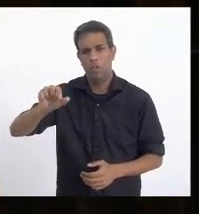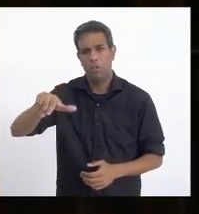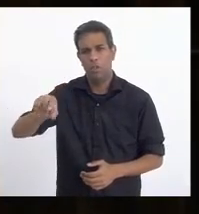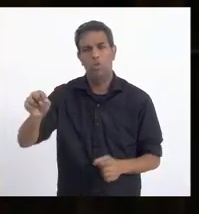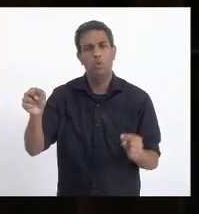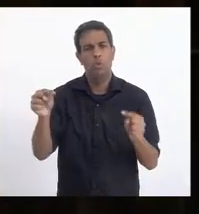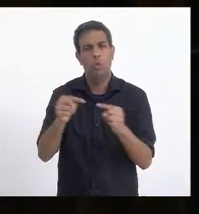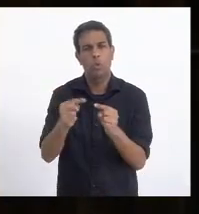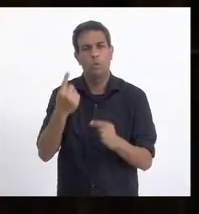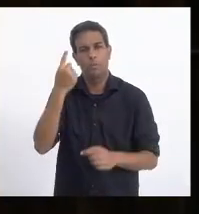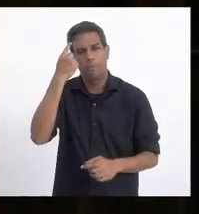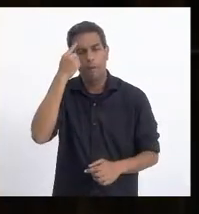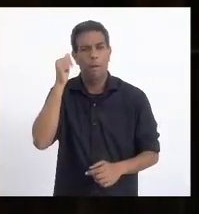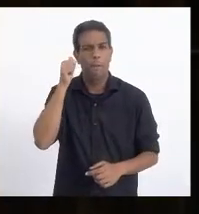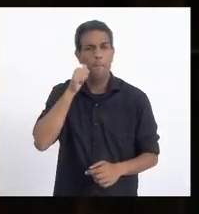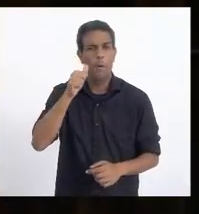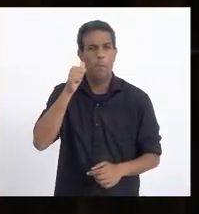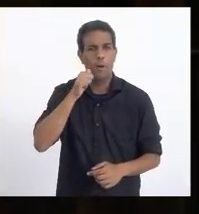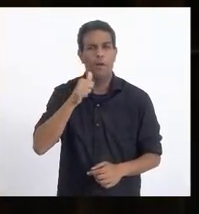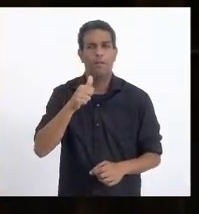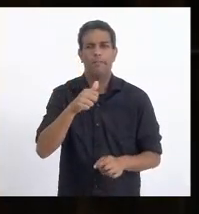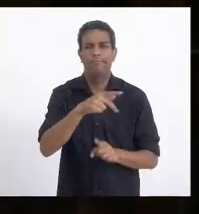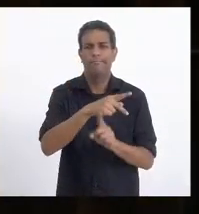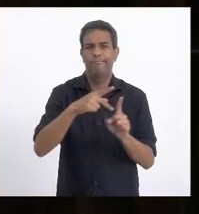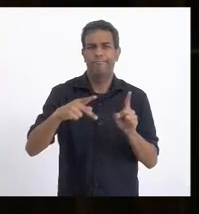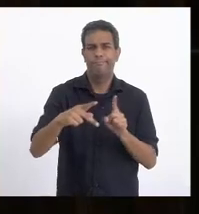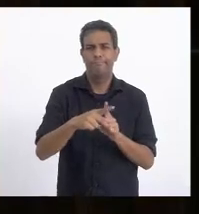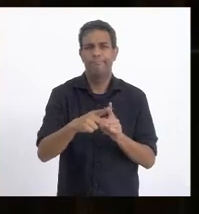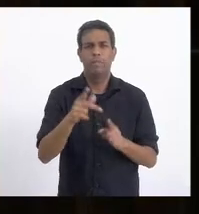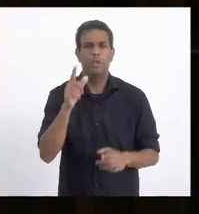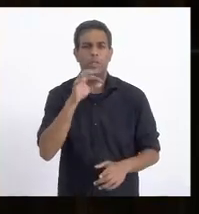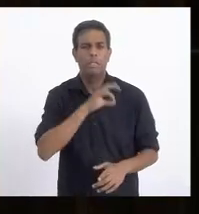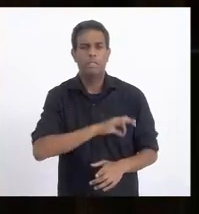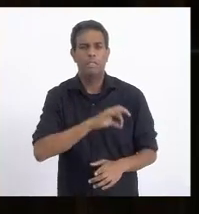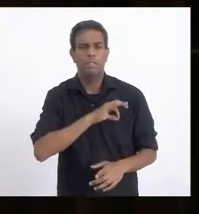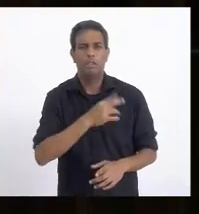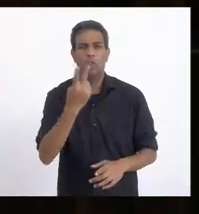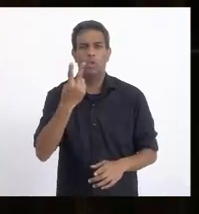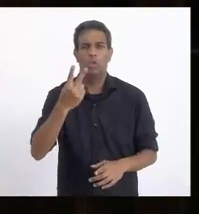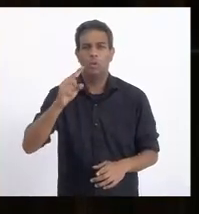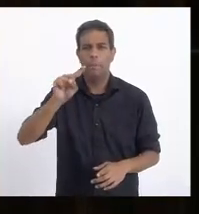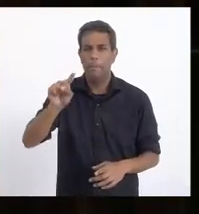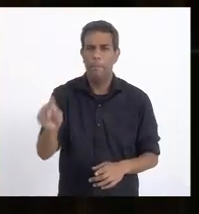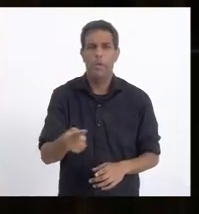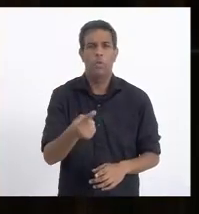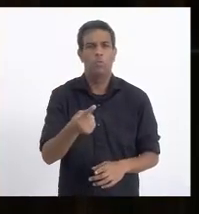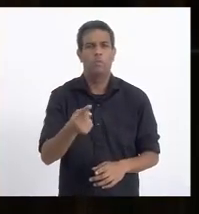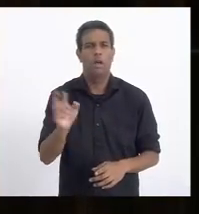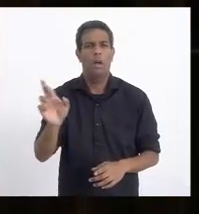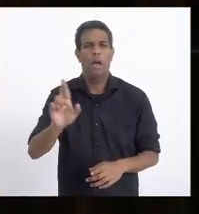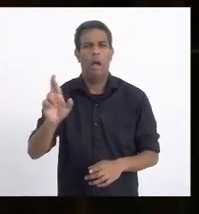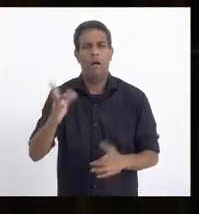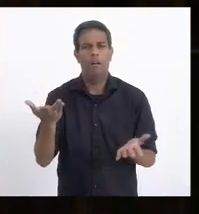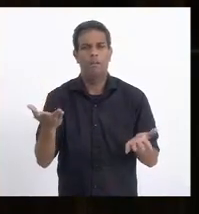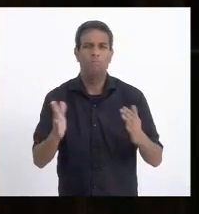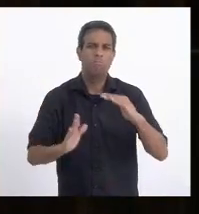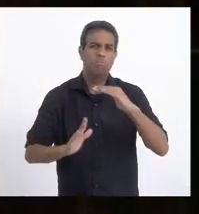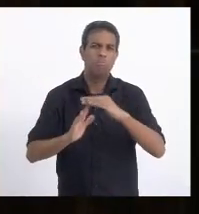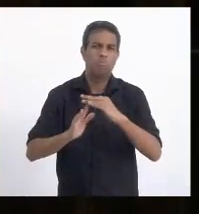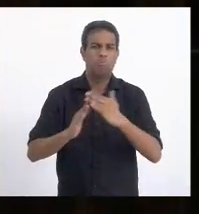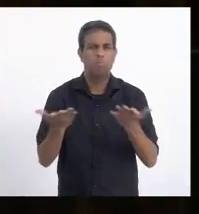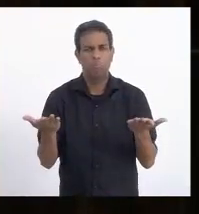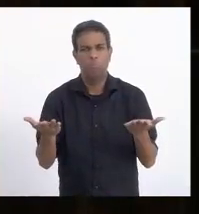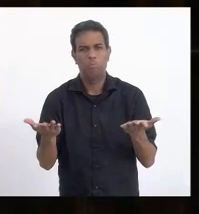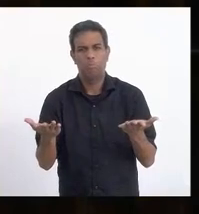uma cancionista que ganha hoje r$ 2000 um pouquinho acima